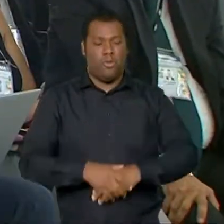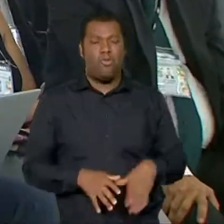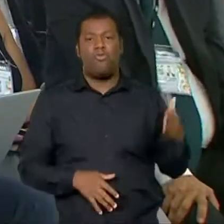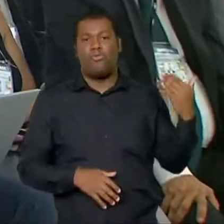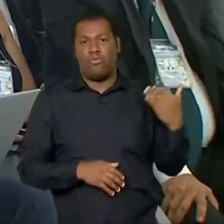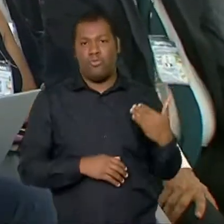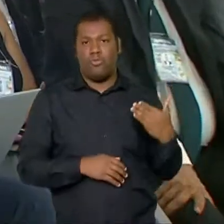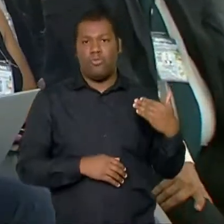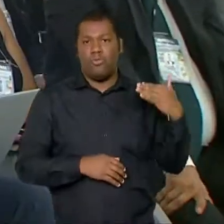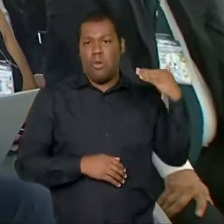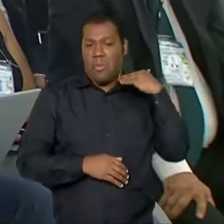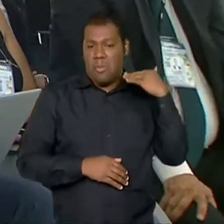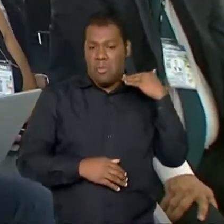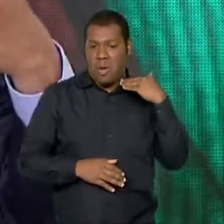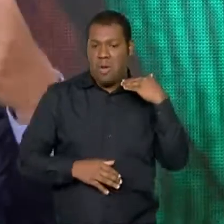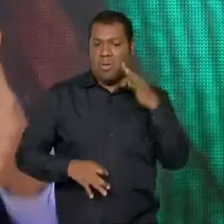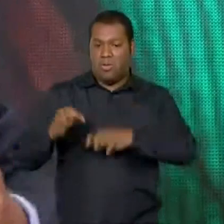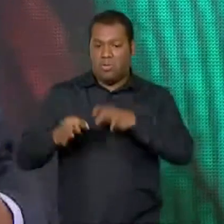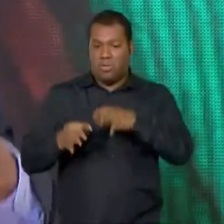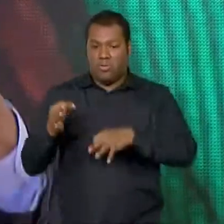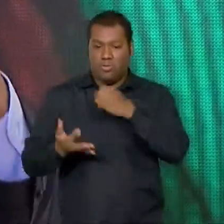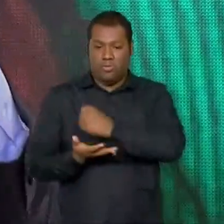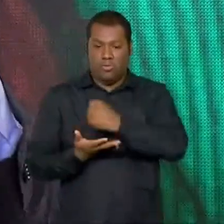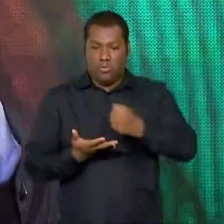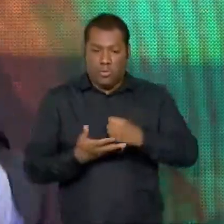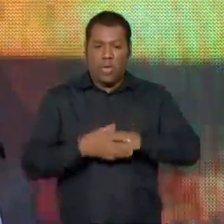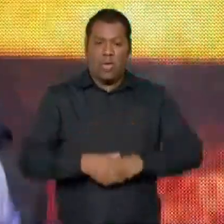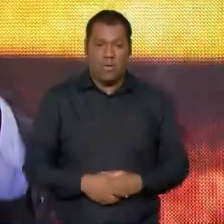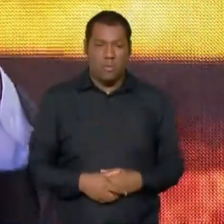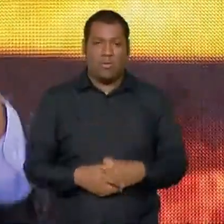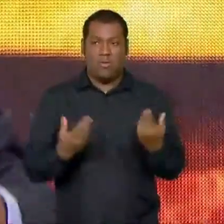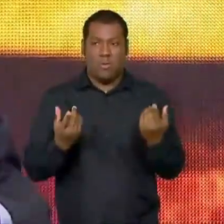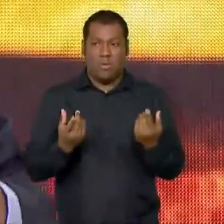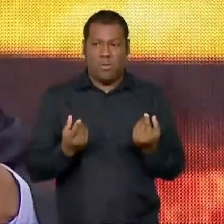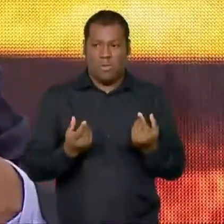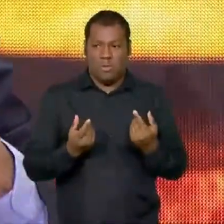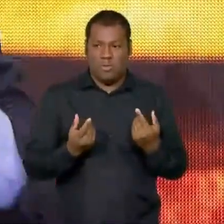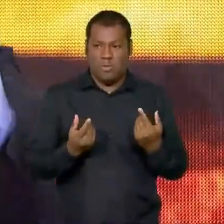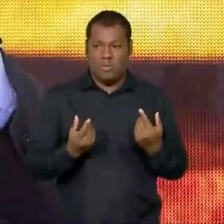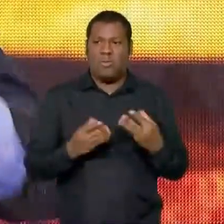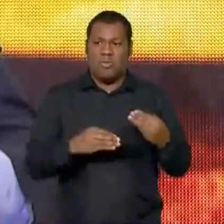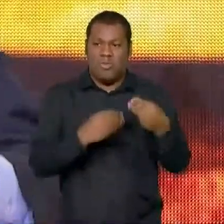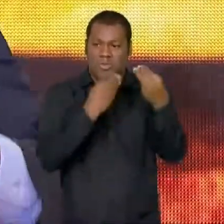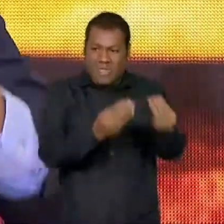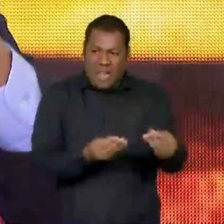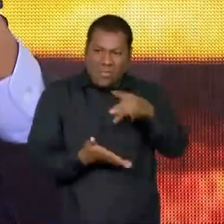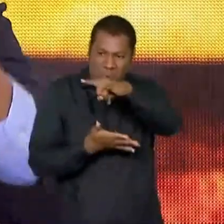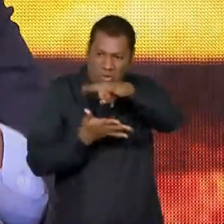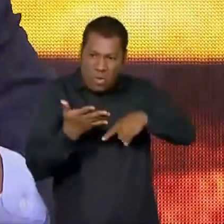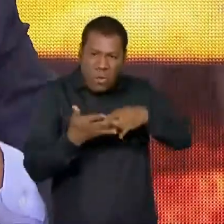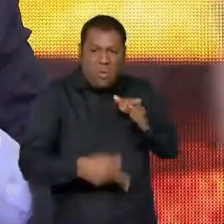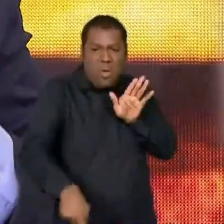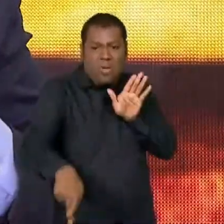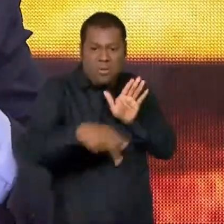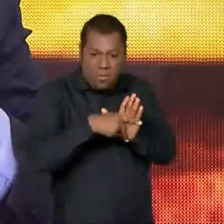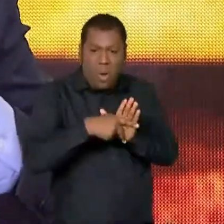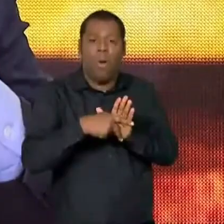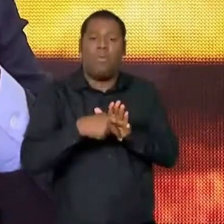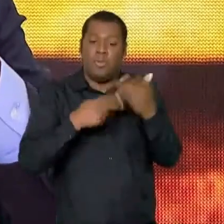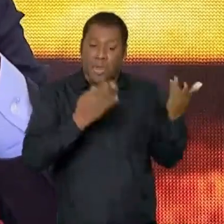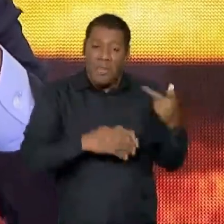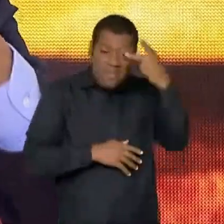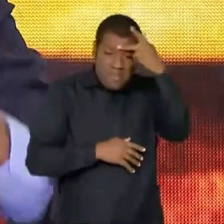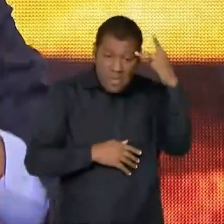fazer um grande mutirão de regularização fundiária desses Imóveis dando título de propriedade essas pessoas que já